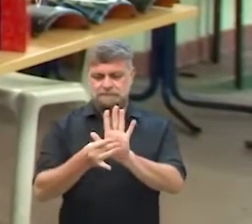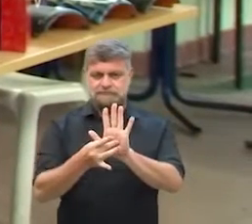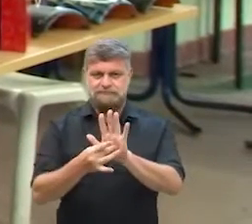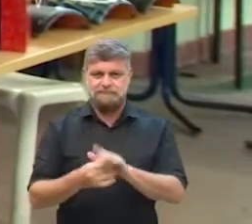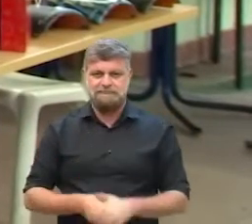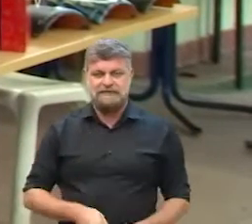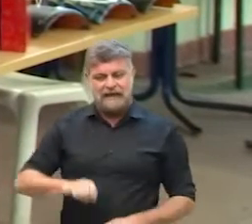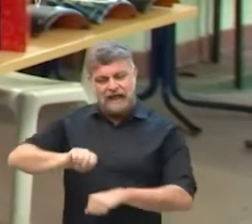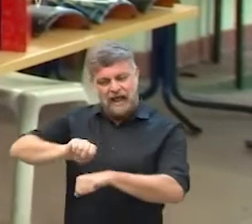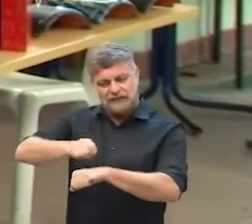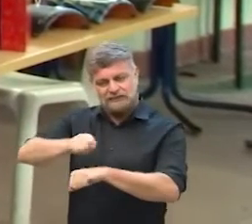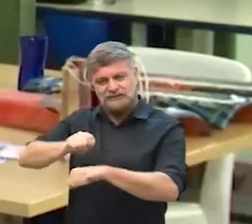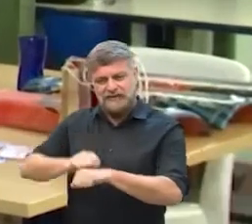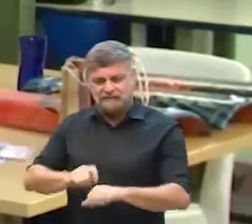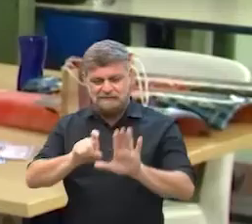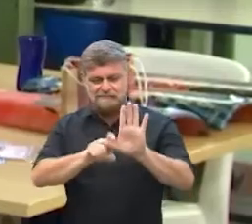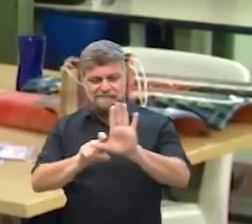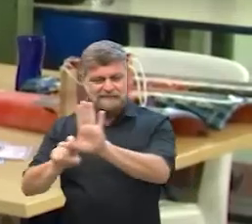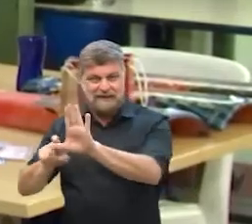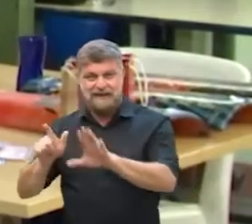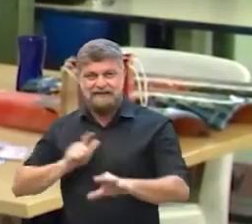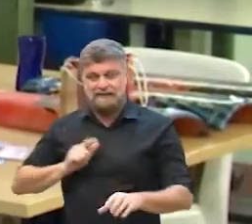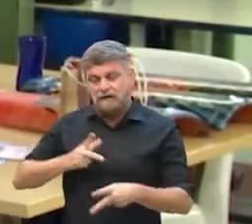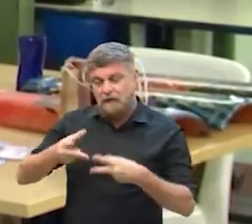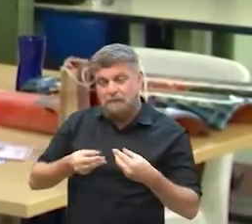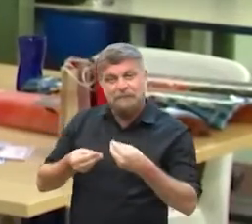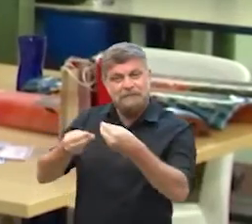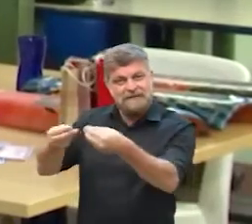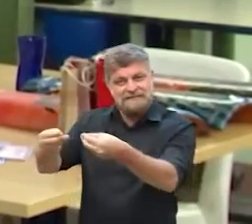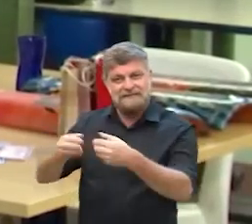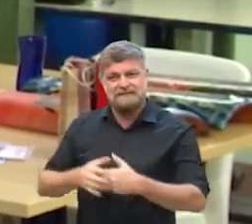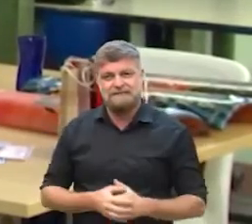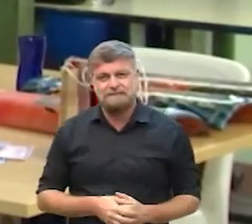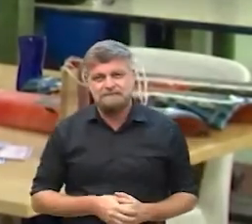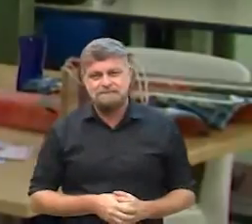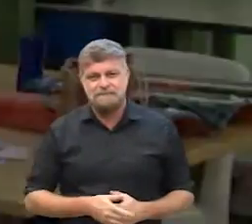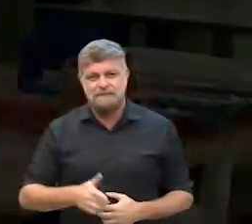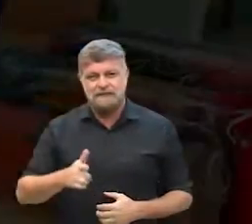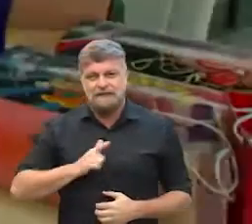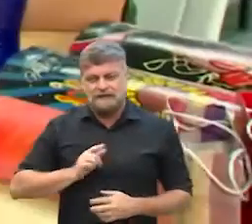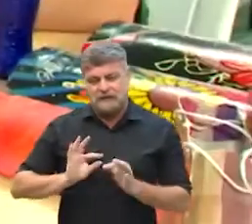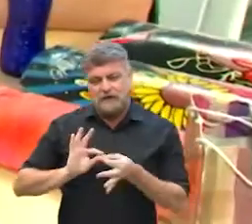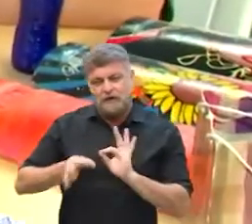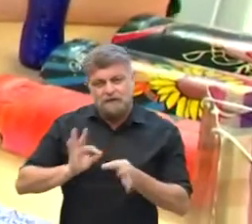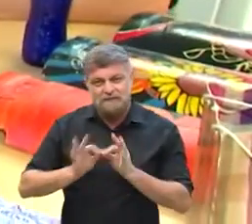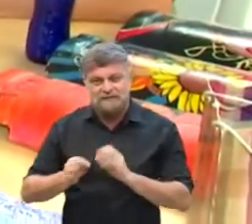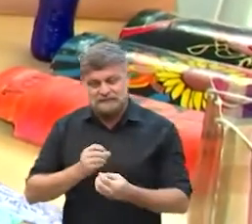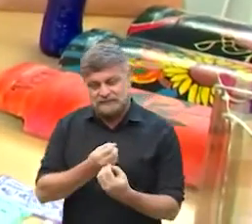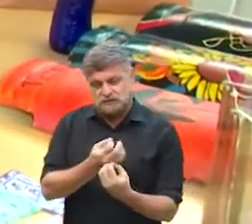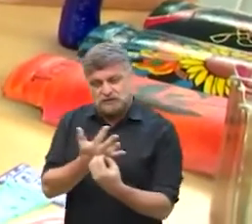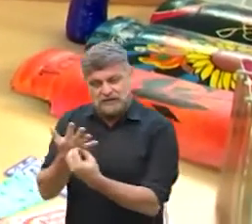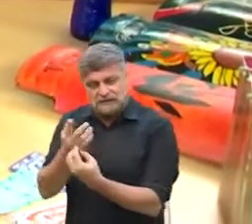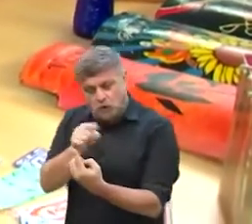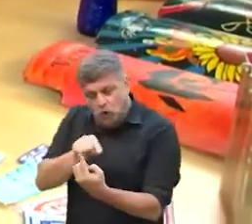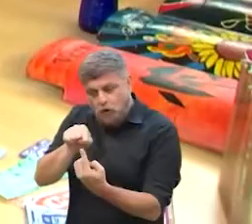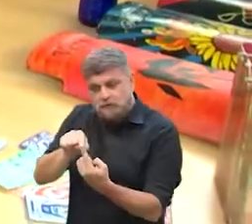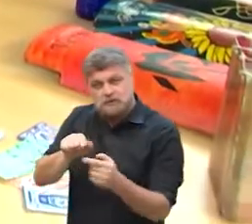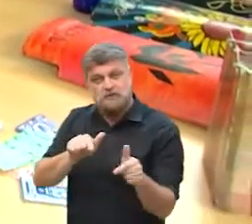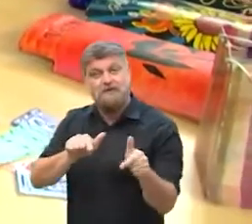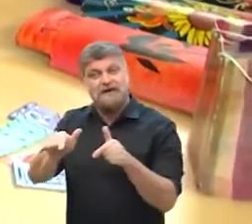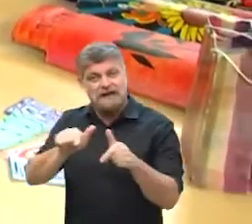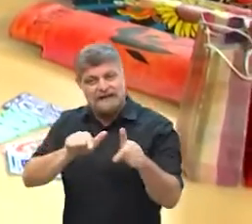da pessoa, porta-chave. Então, para eles é uma maneira de dar um presente em casa, né? Tem oficina de artes